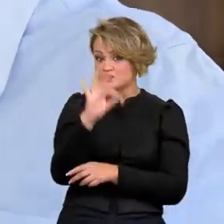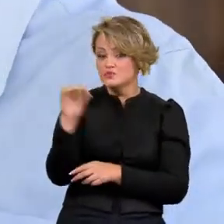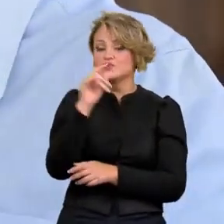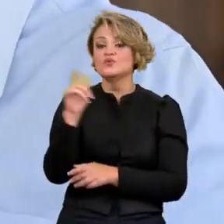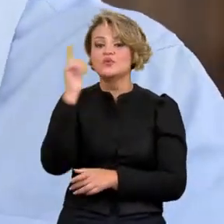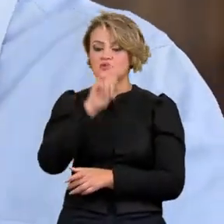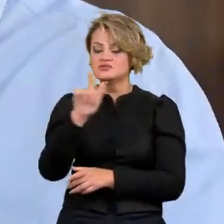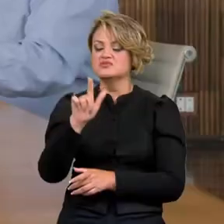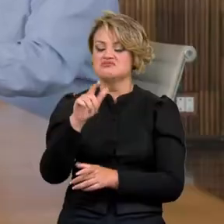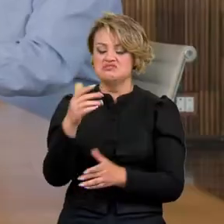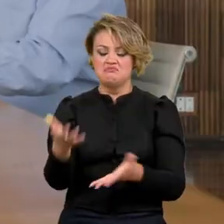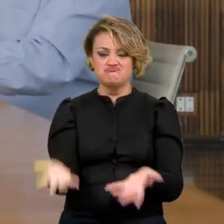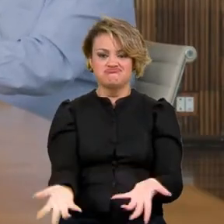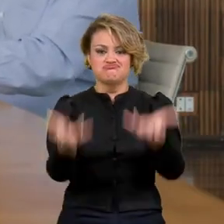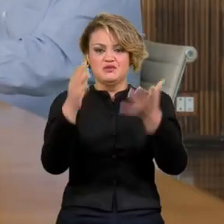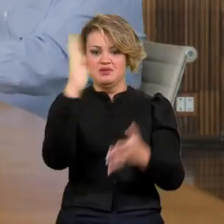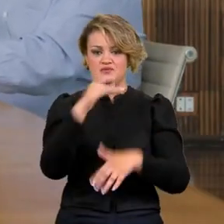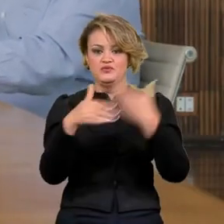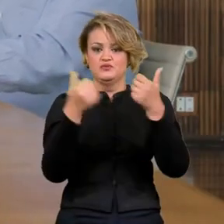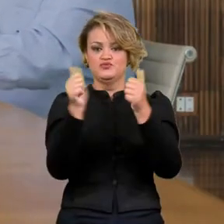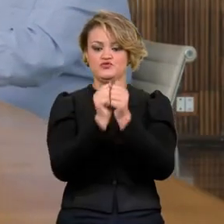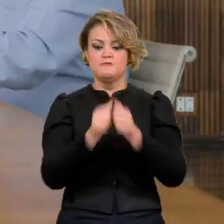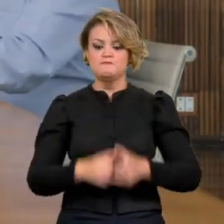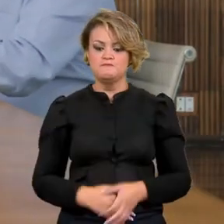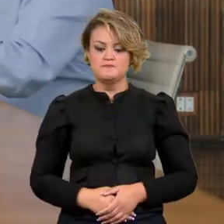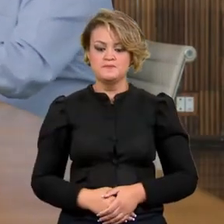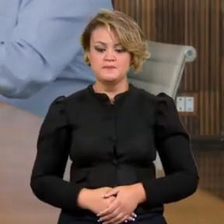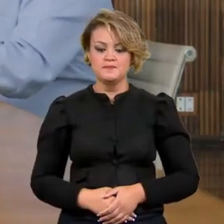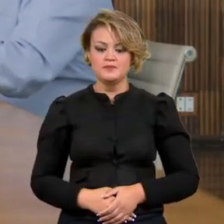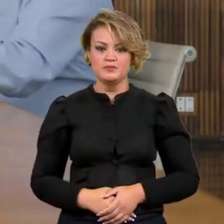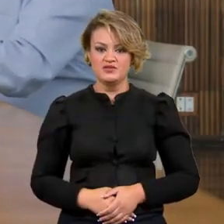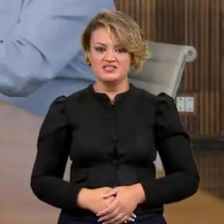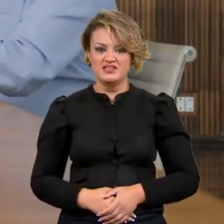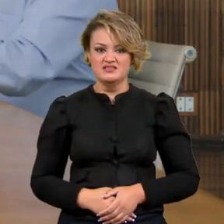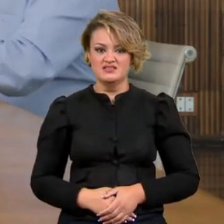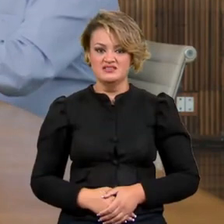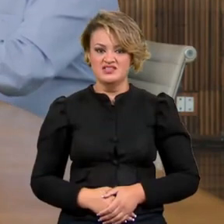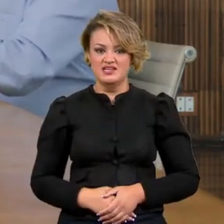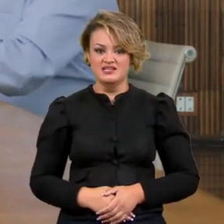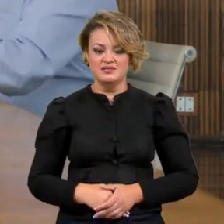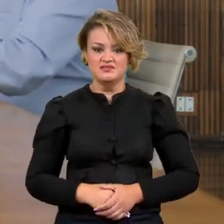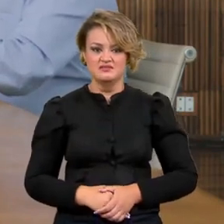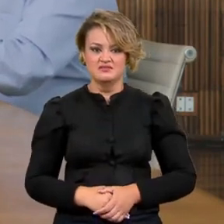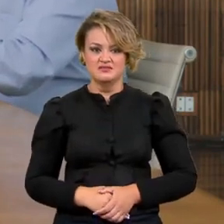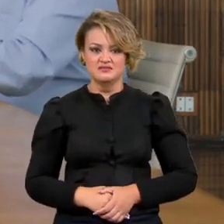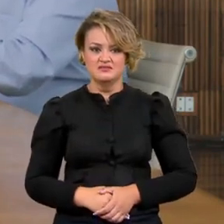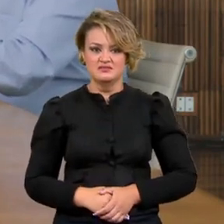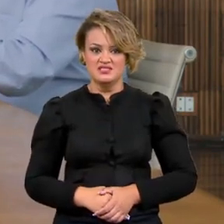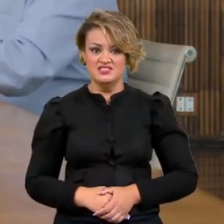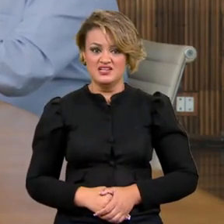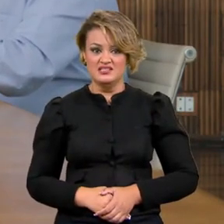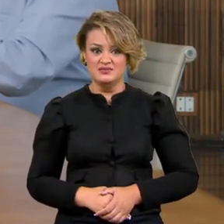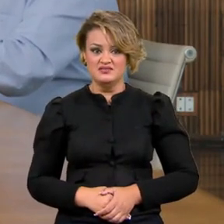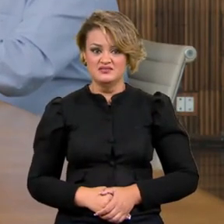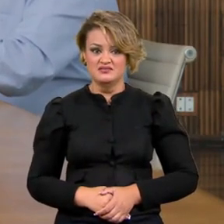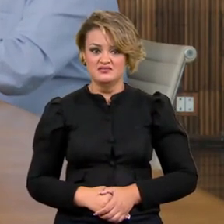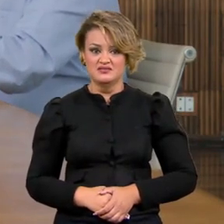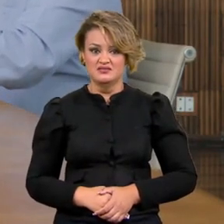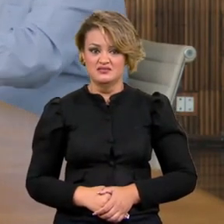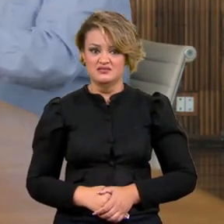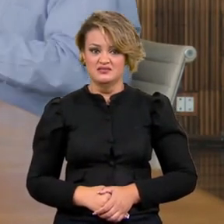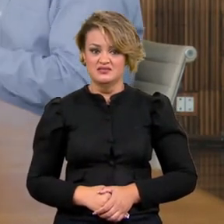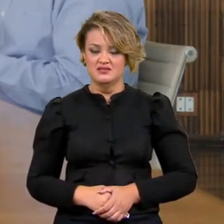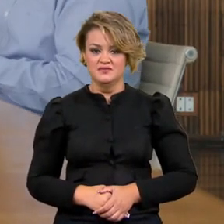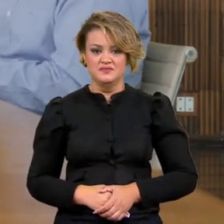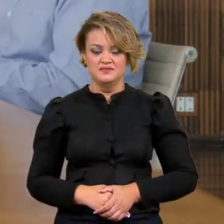Agricultura Familiar emprega muita gente né porque quando a gente vê essas máquinas desse agronegócio também não é tanto emprego assim né